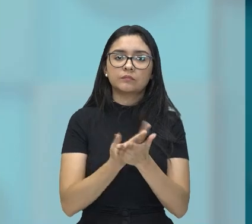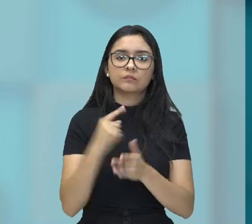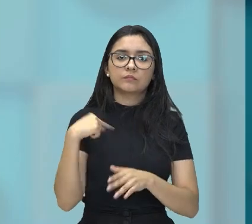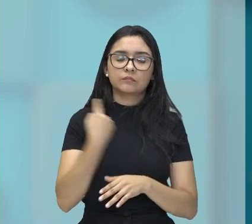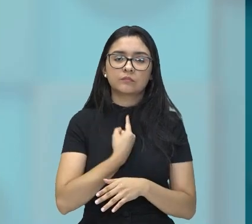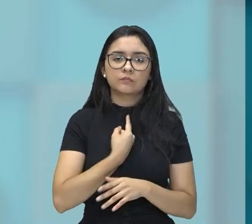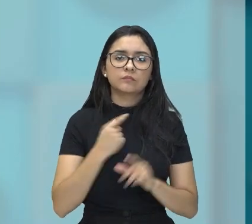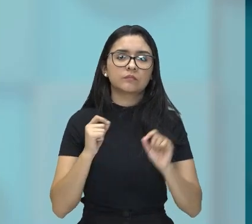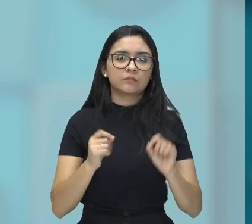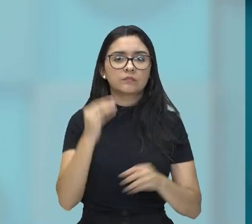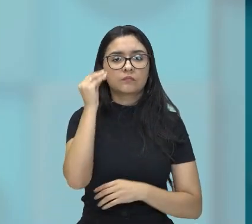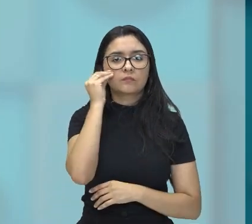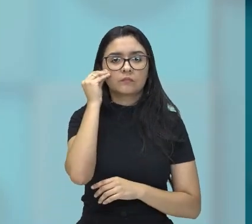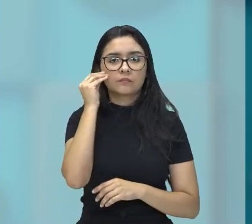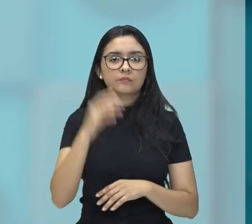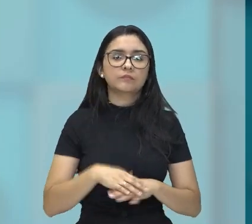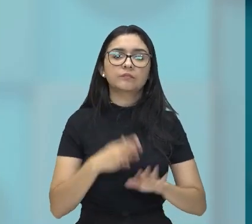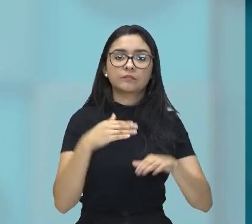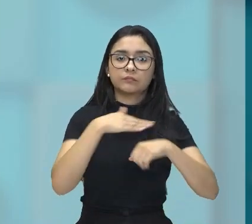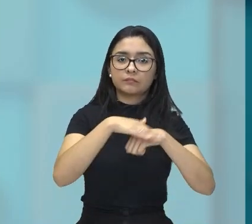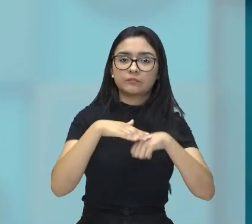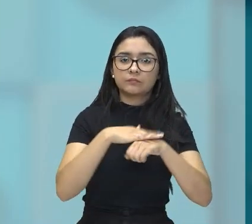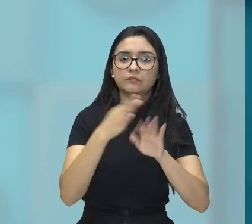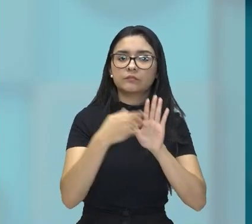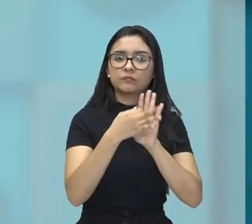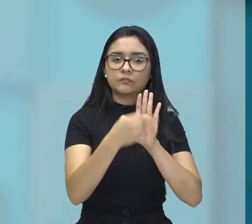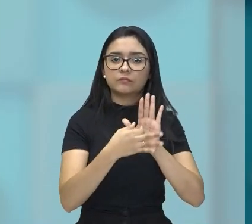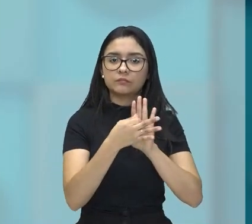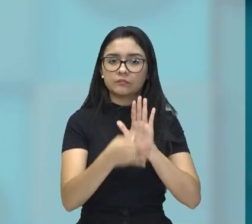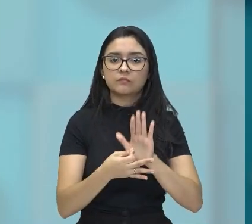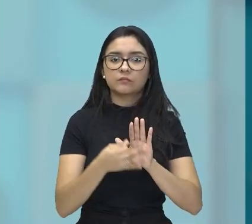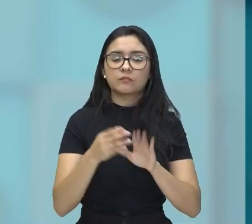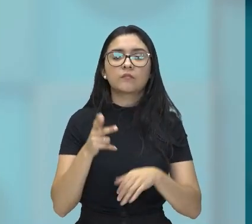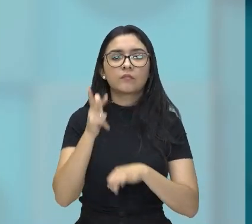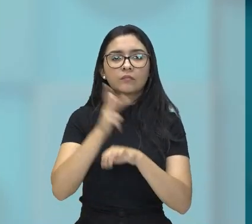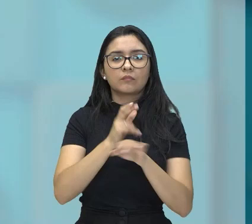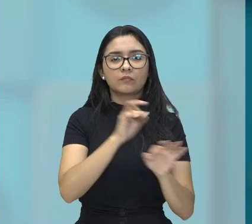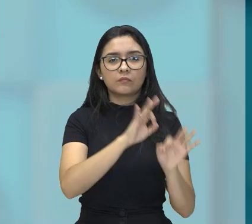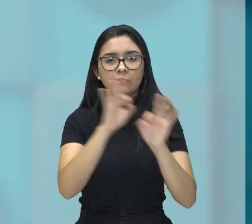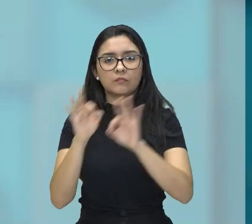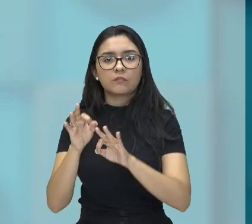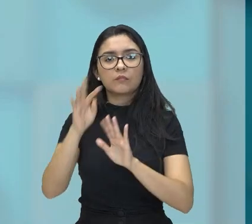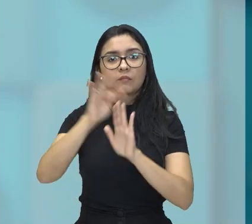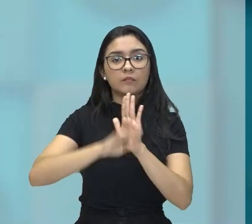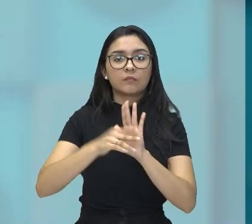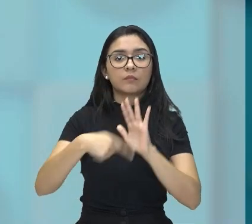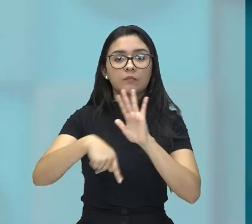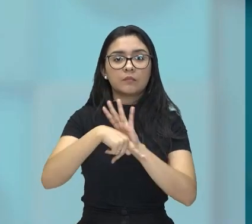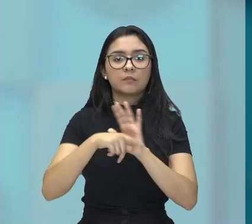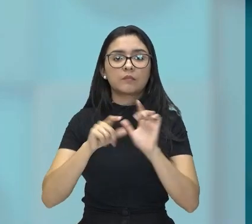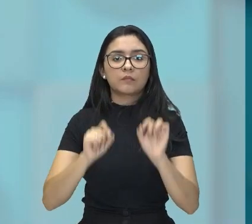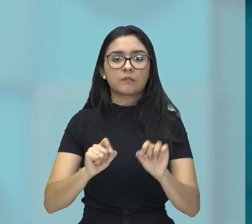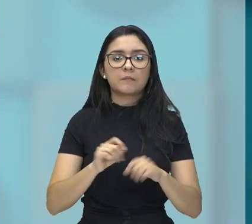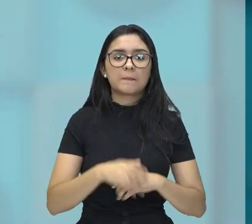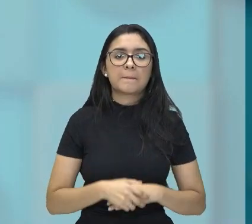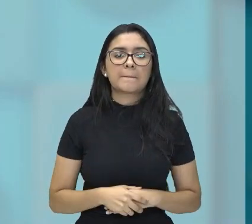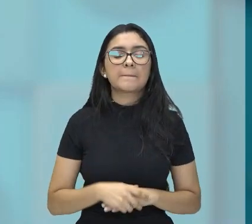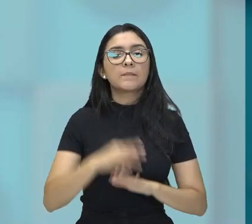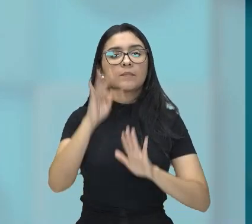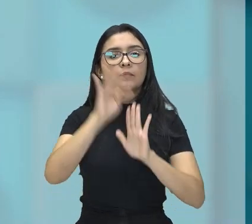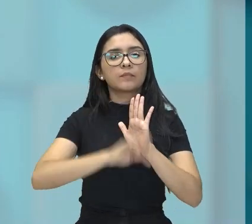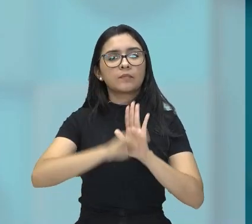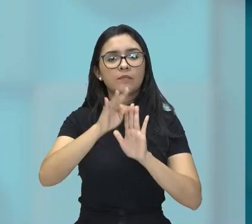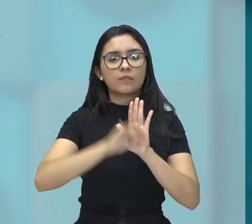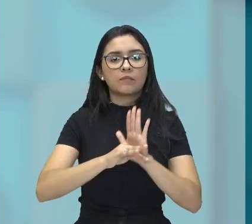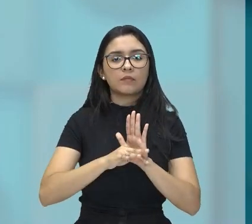aí a conversa argumentativa, um texto que é da língua, ou seja, um texto que faz parte ali,